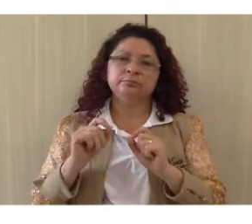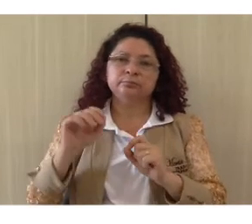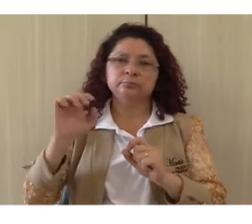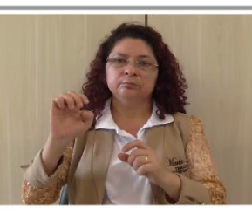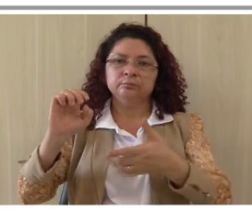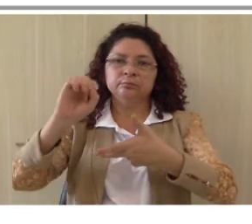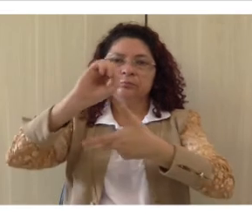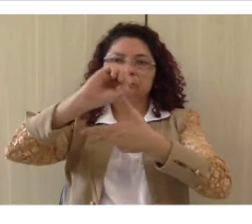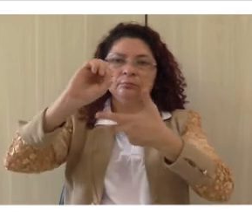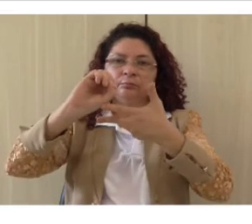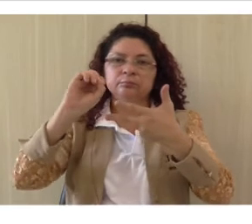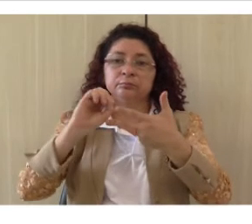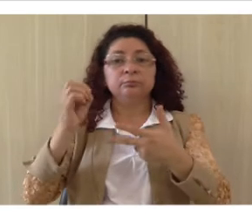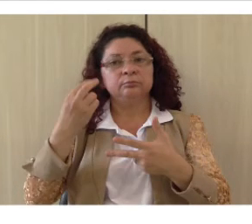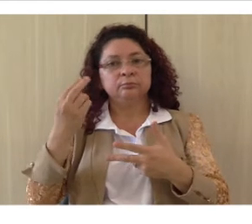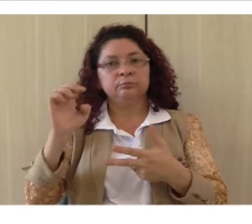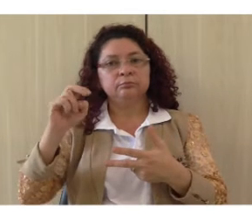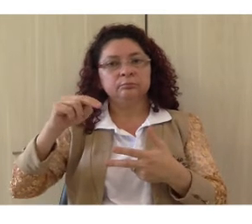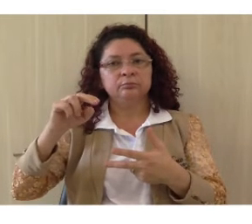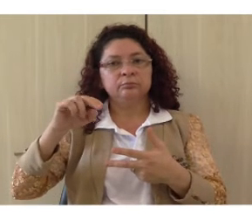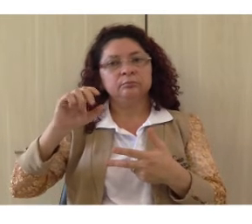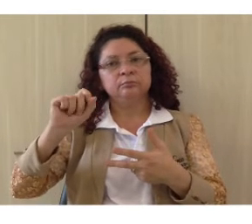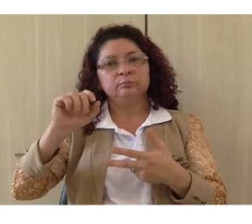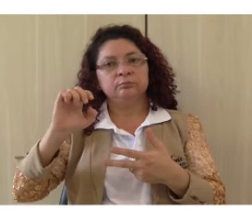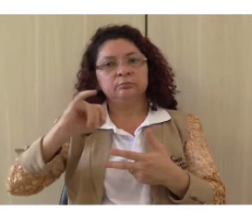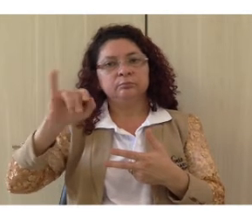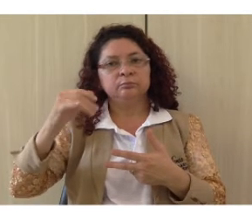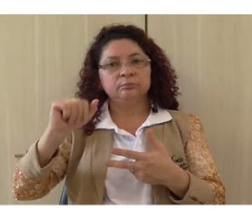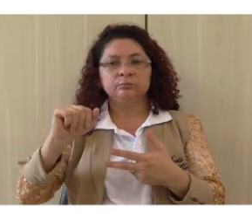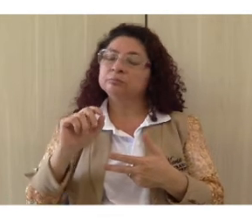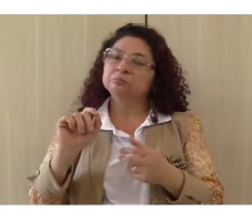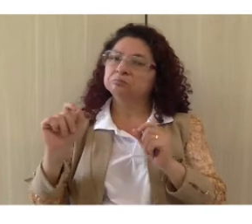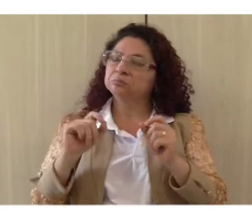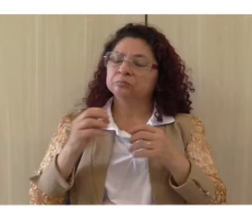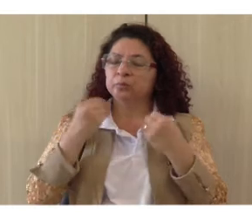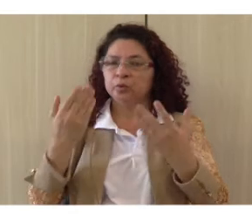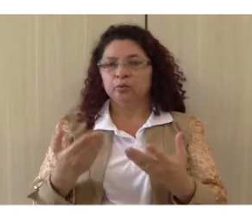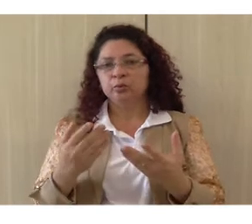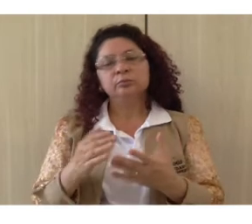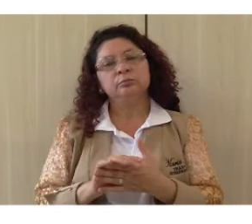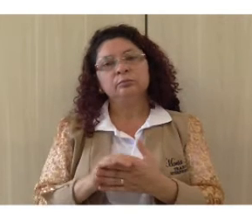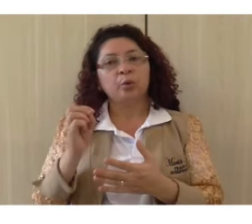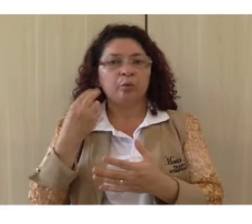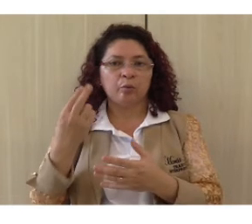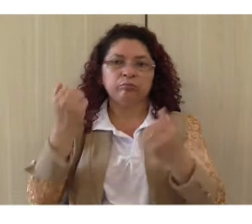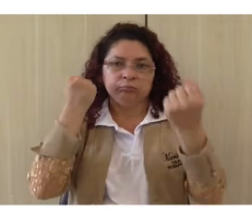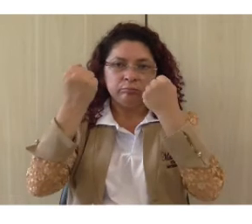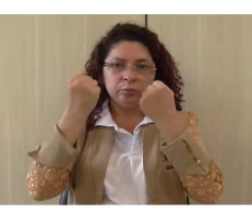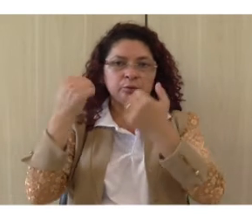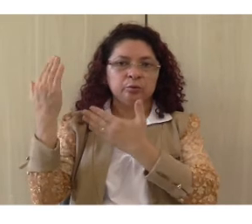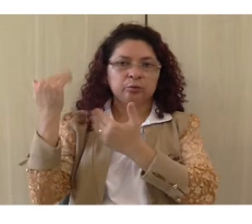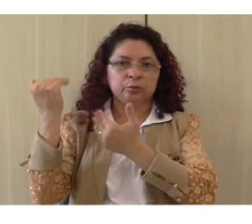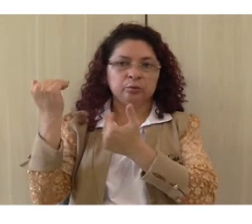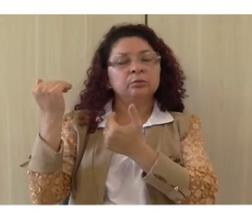Enem ou no Enseja, ou de exame de certificação de competência ou de avaliação de jovens